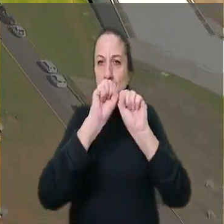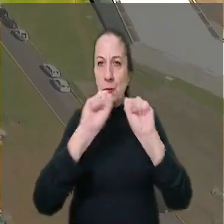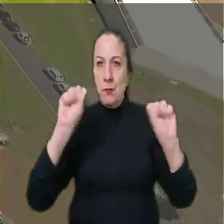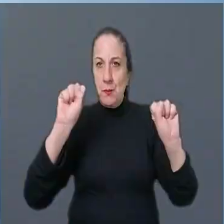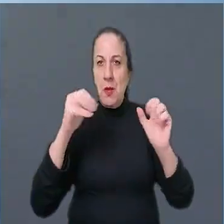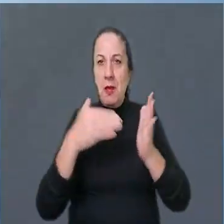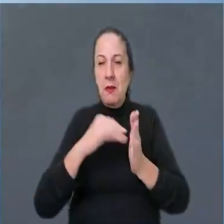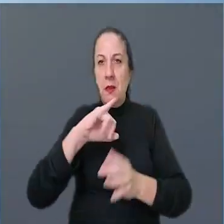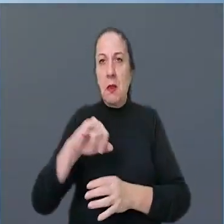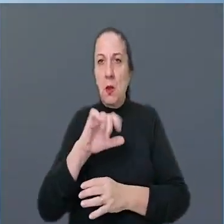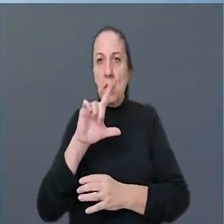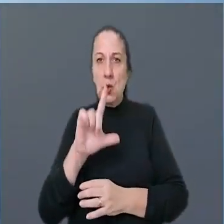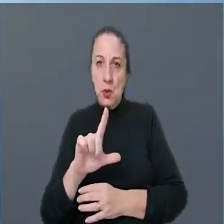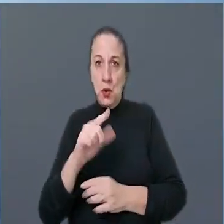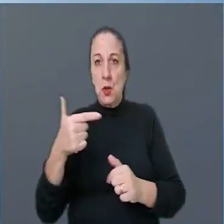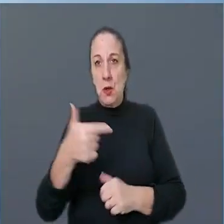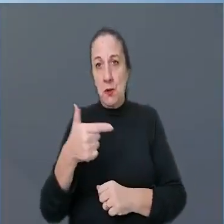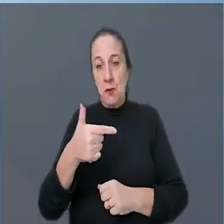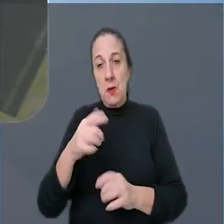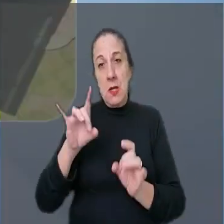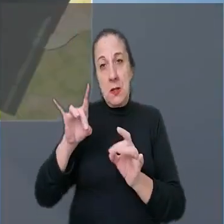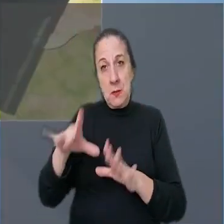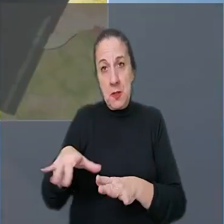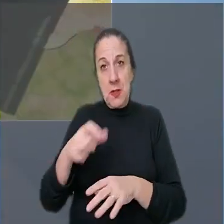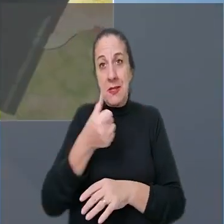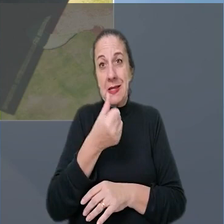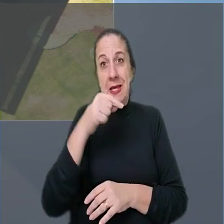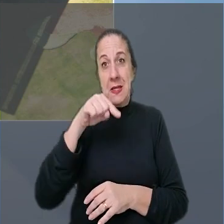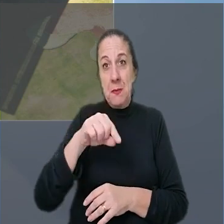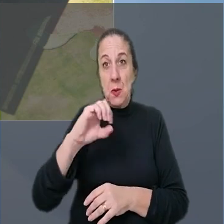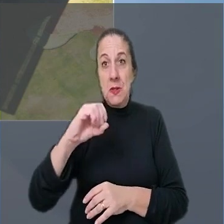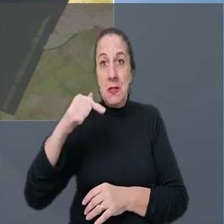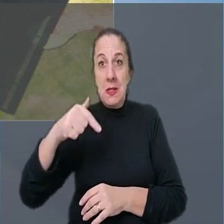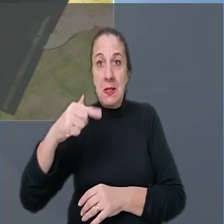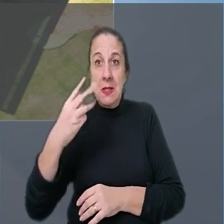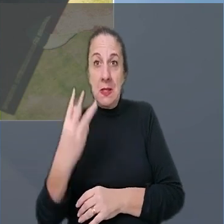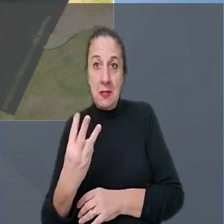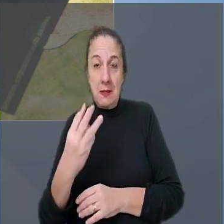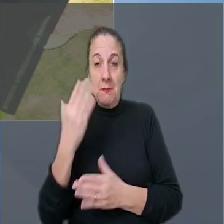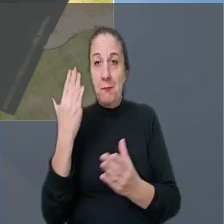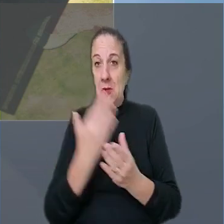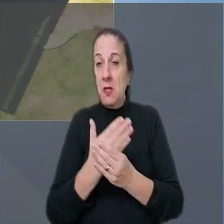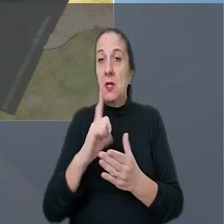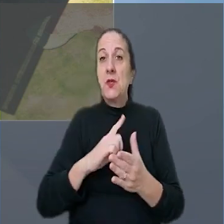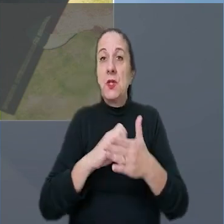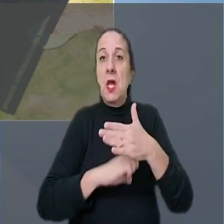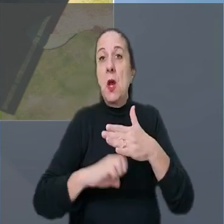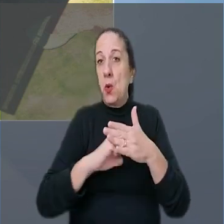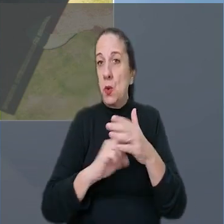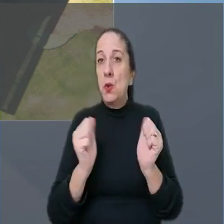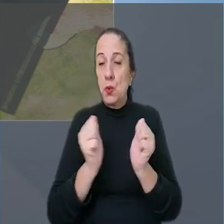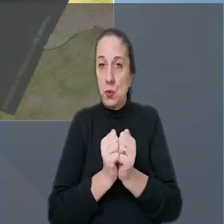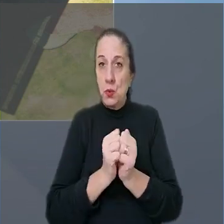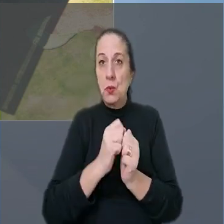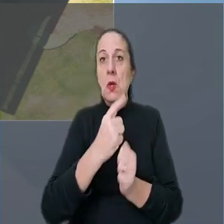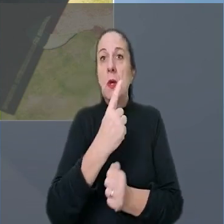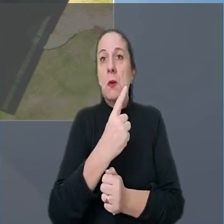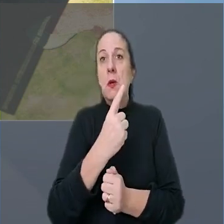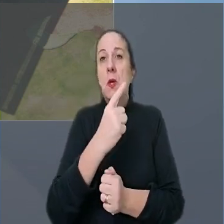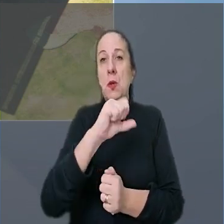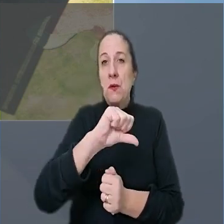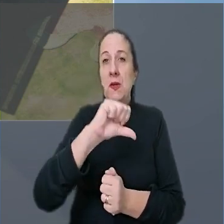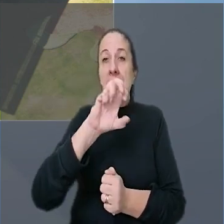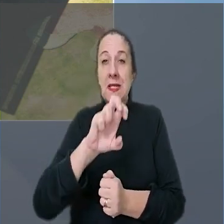no tribunal. Até julho, a vice-presidência havia despachado 6.073 processos que tinham a União como parte, e em